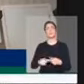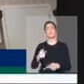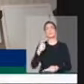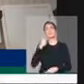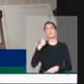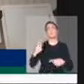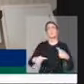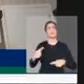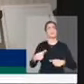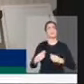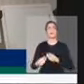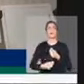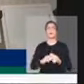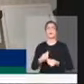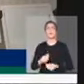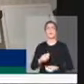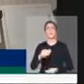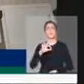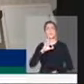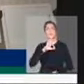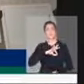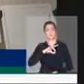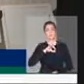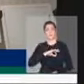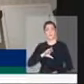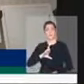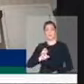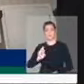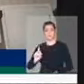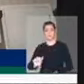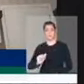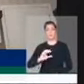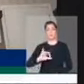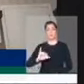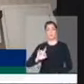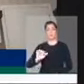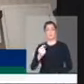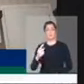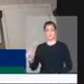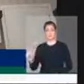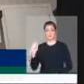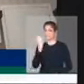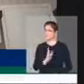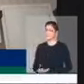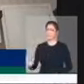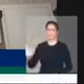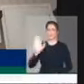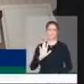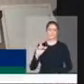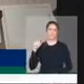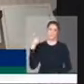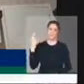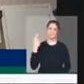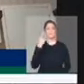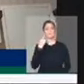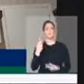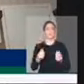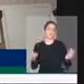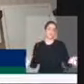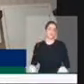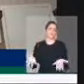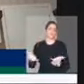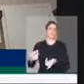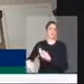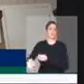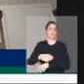sobre a necessidade da implantação de uma renda cidadã para o brasil e a partir daí nós discutimos outras saídas para reaquecer a economia